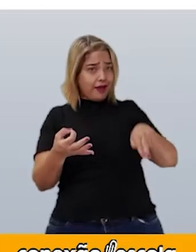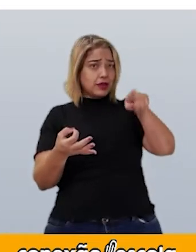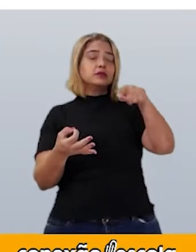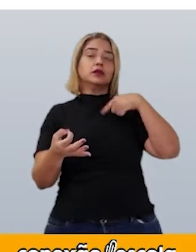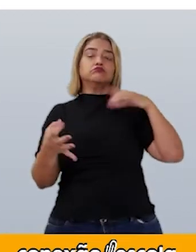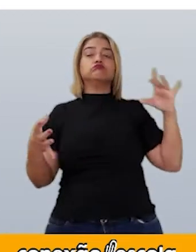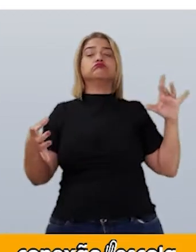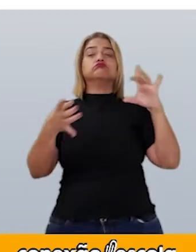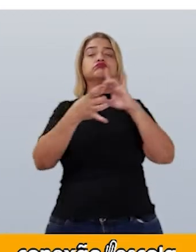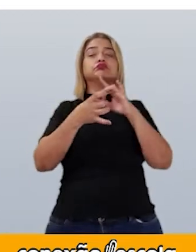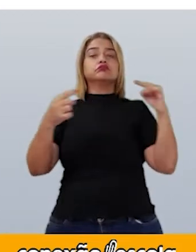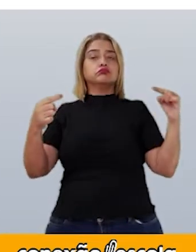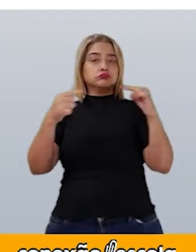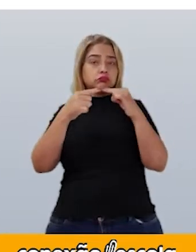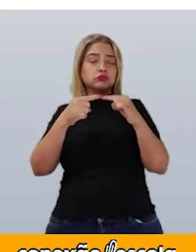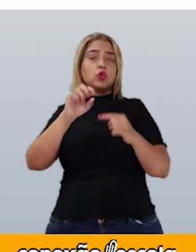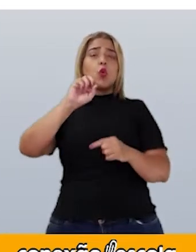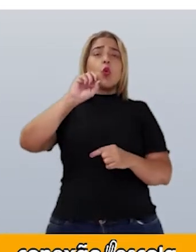pela razão e pela emoção?